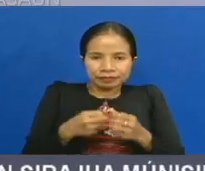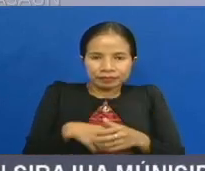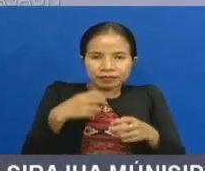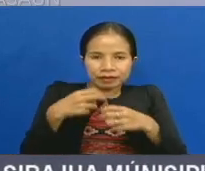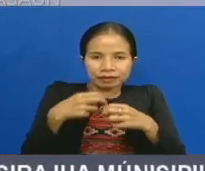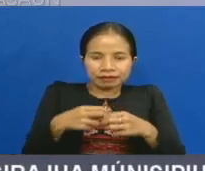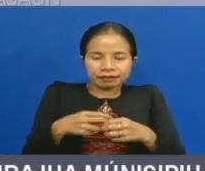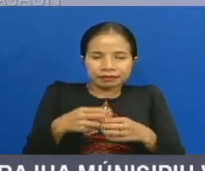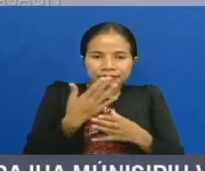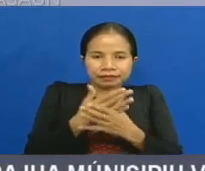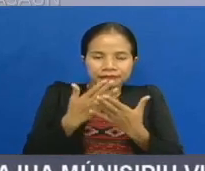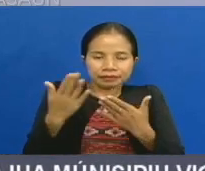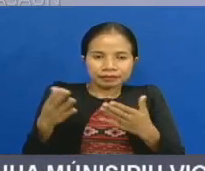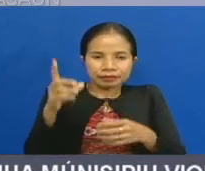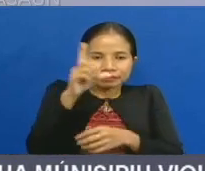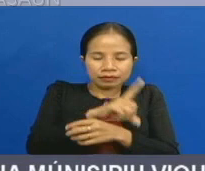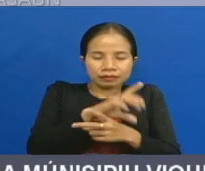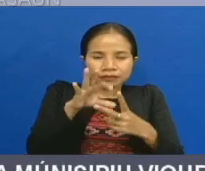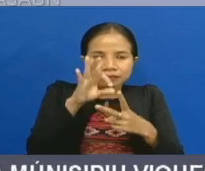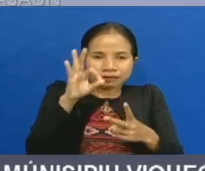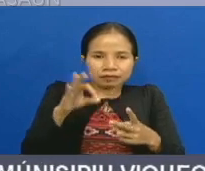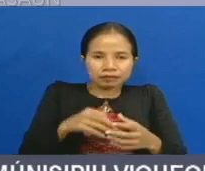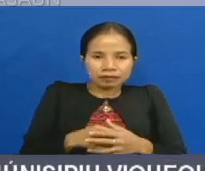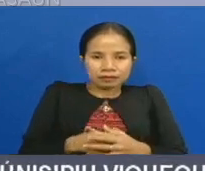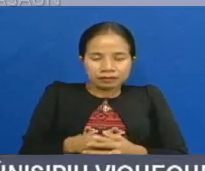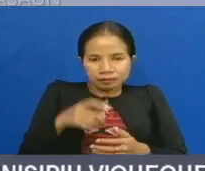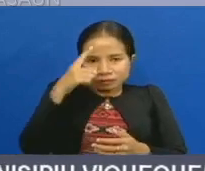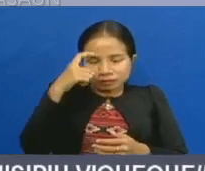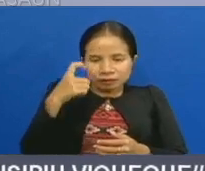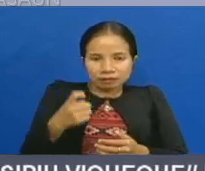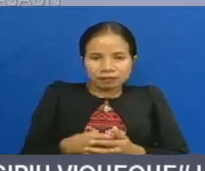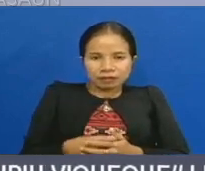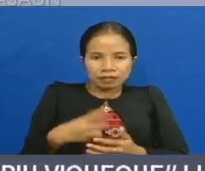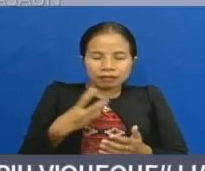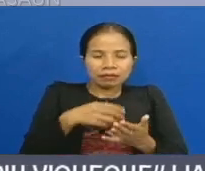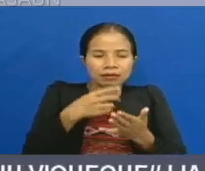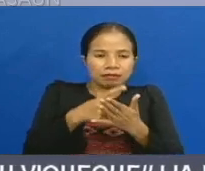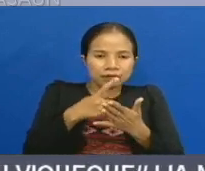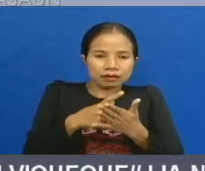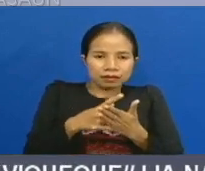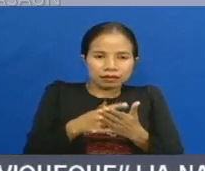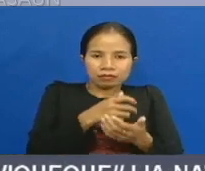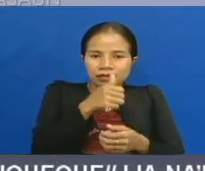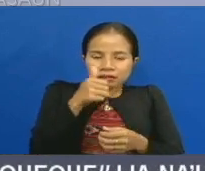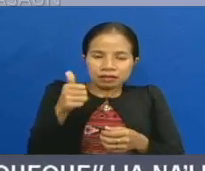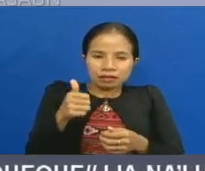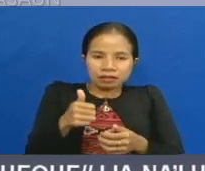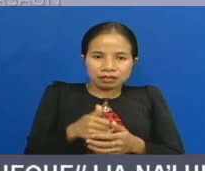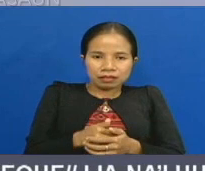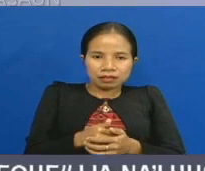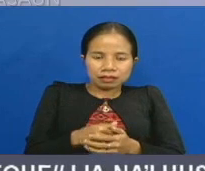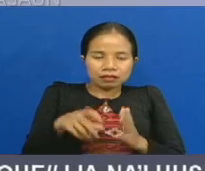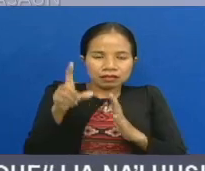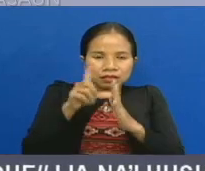dificulta a distribuição de material e a lona eles suens de nien. Também a minha lona, a minha pedido com a lista ida da Bahia e a lista